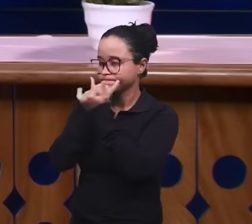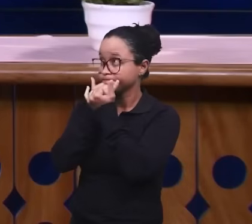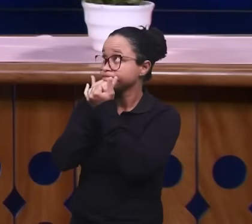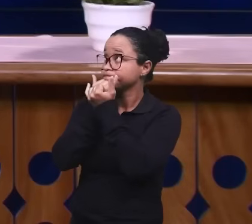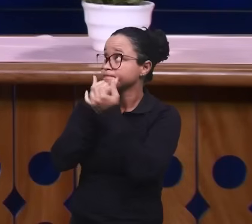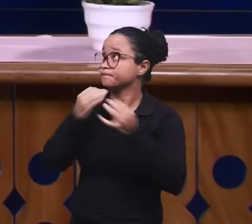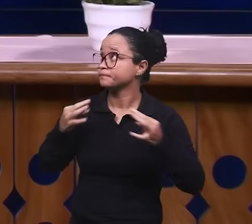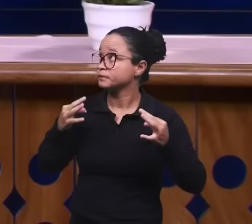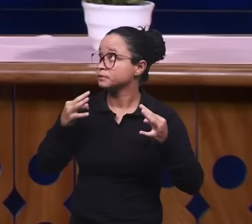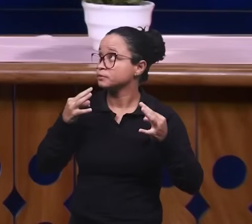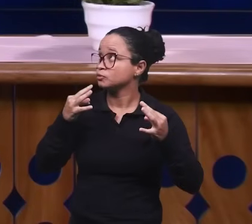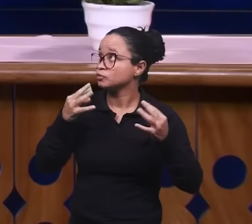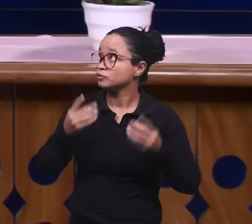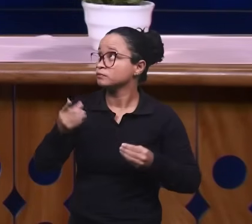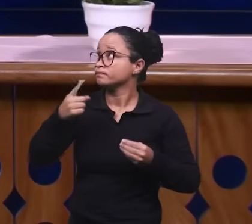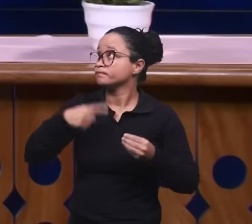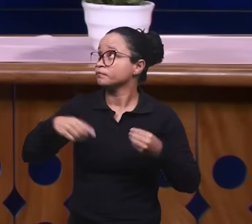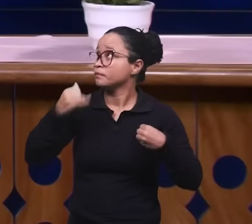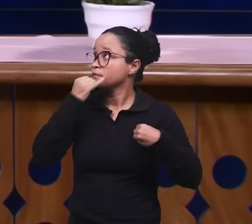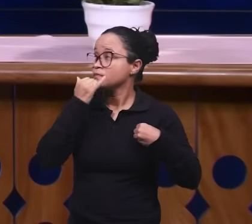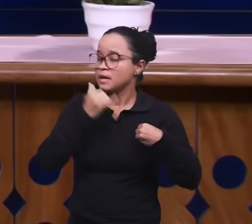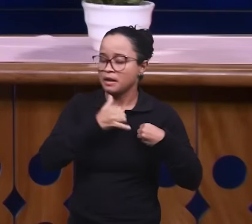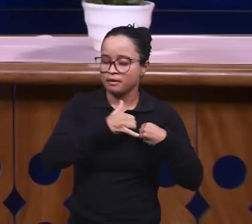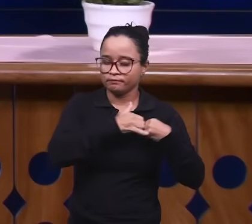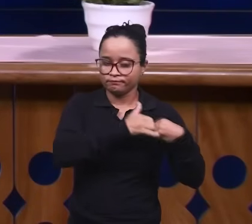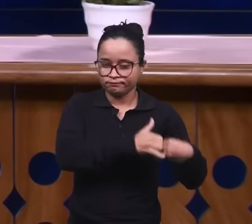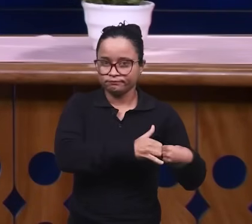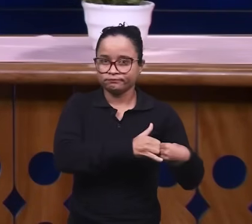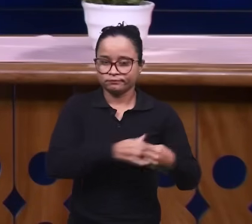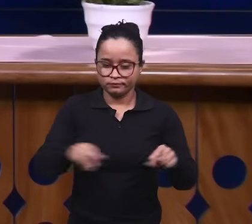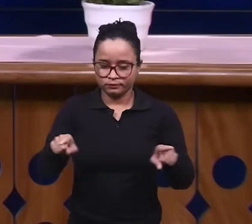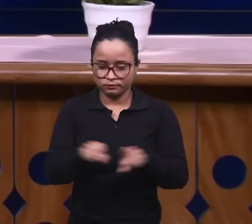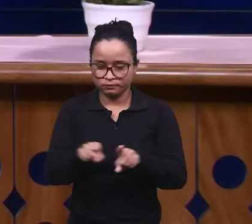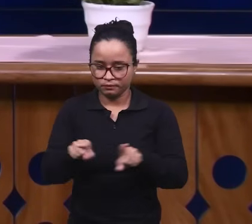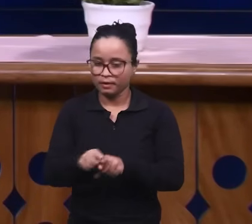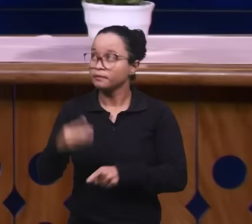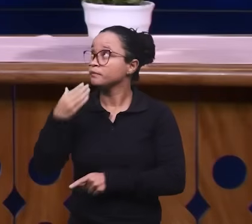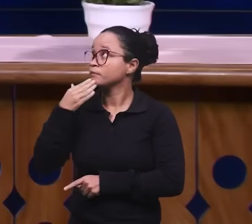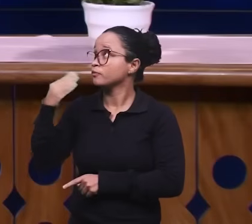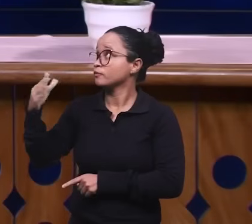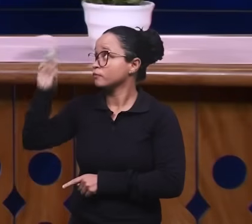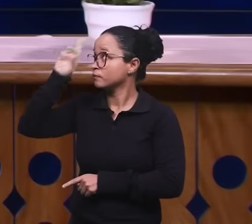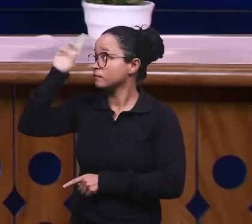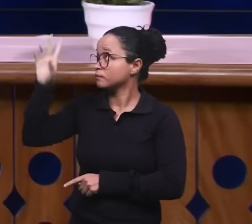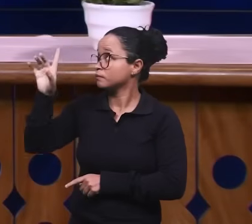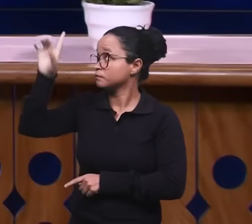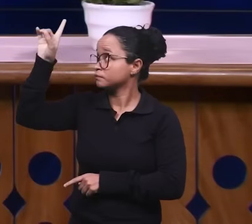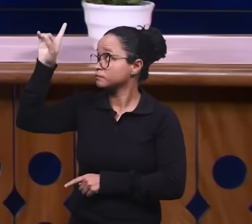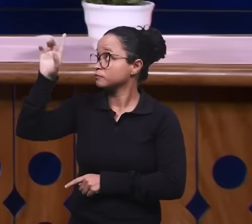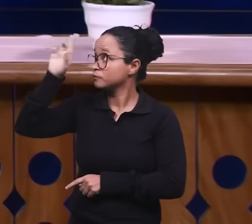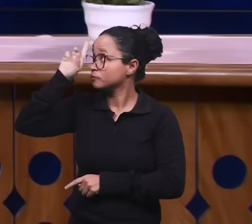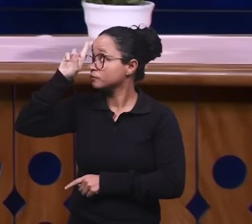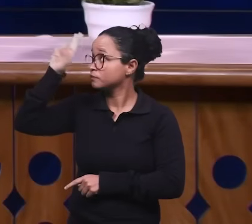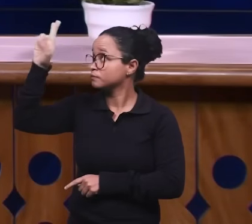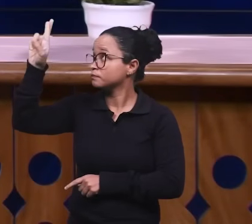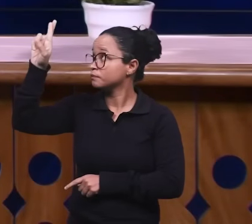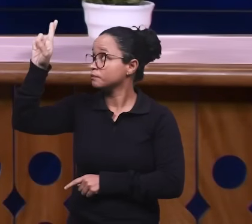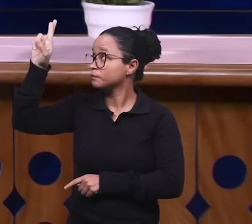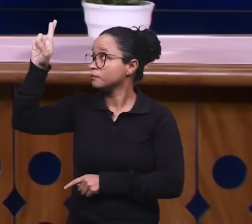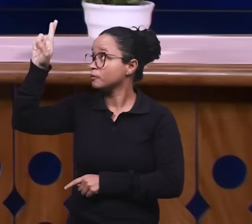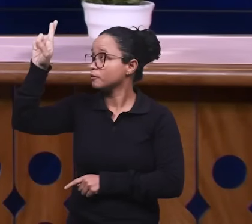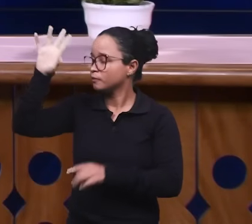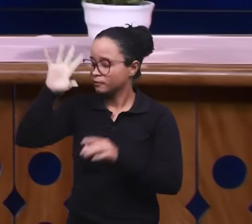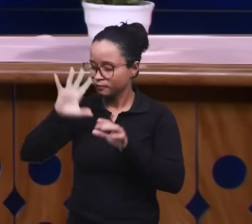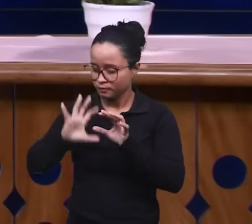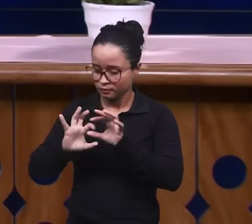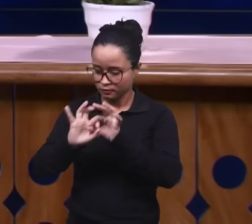sobre todas as nossas transgressões. E pedimos, Senhor Deus, que Tu ministres a